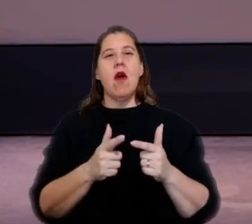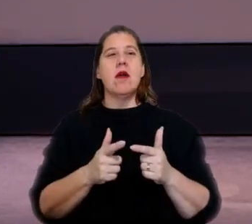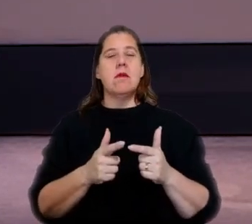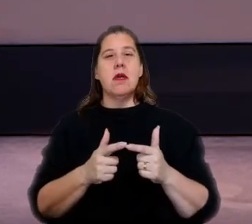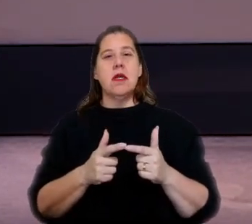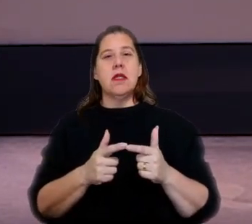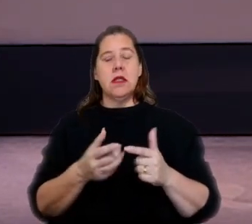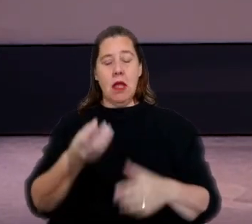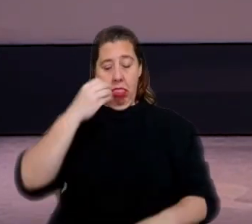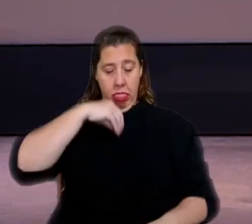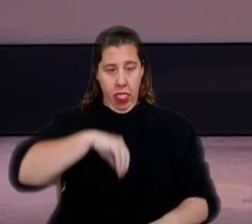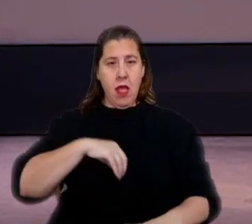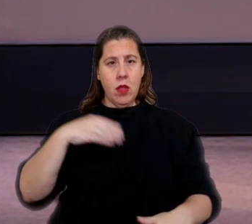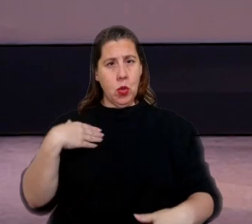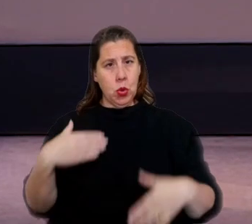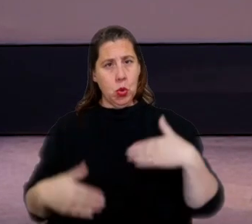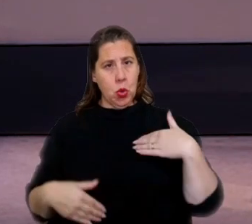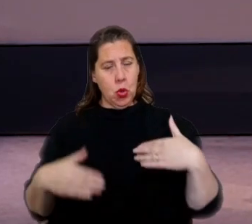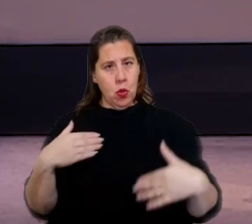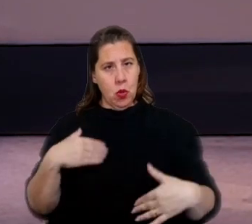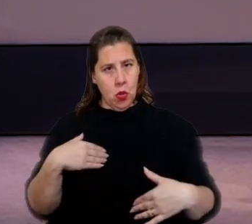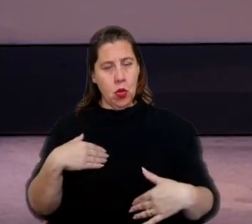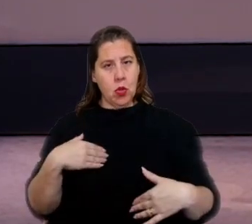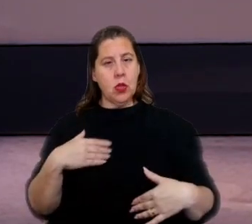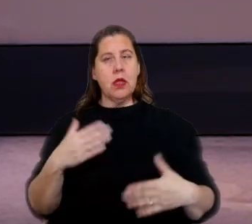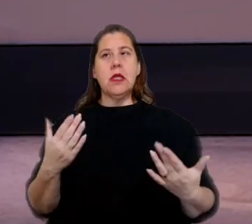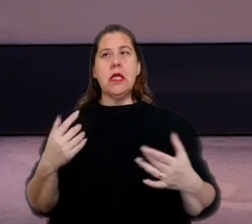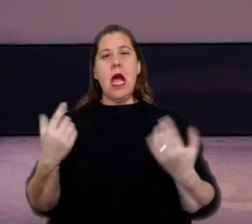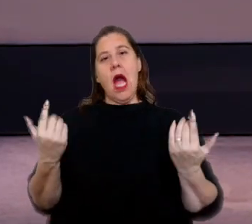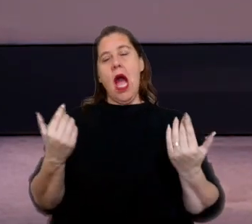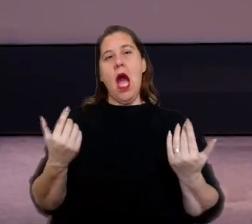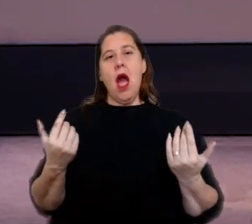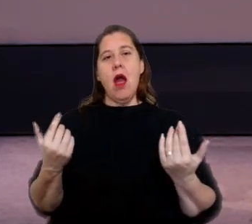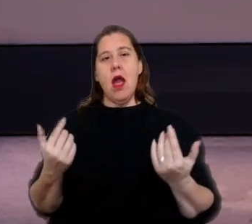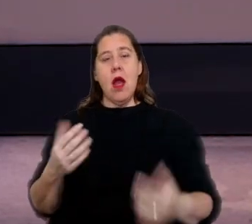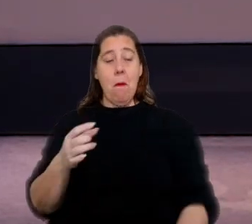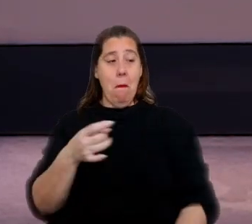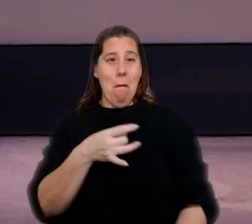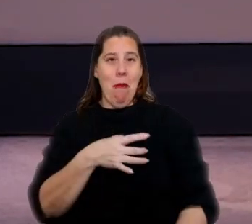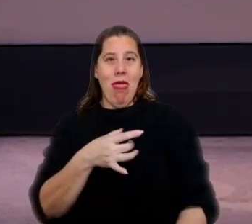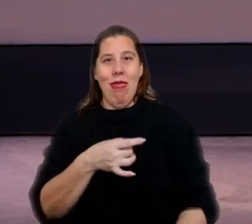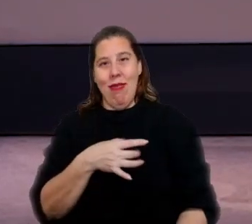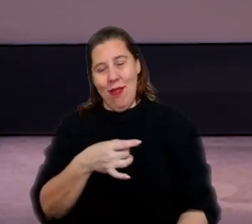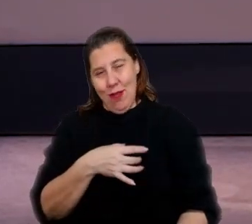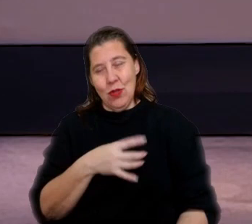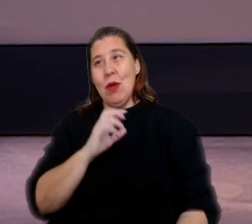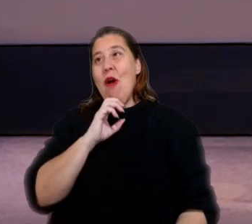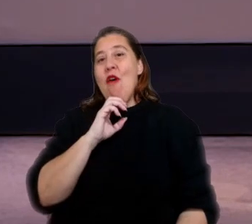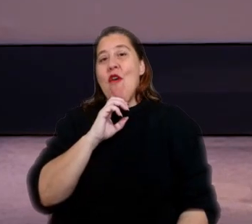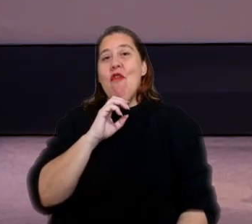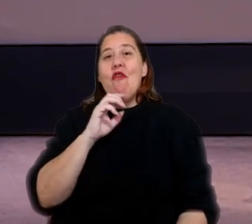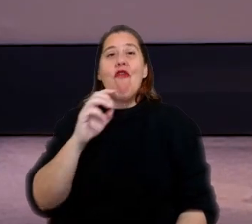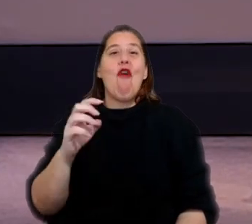né, endocrinológicos, qualquer problema orgânico, ela está muito relacionada ao medo